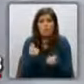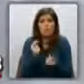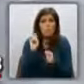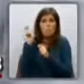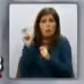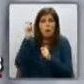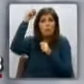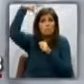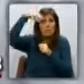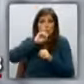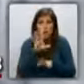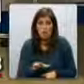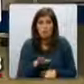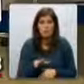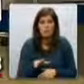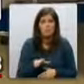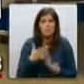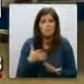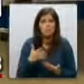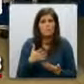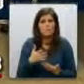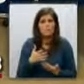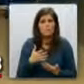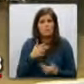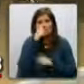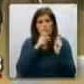eletricidade. Eu tenho visitas, vem cá alguém vê-la.